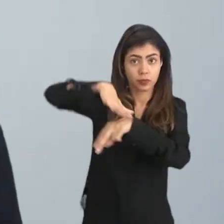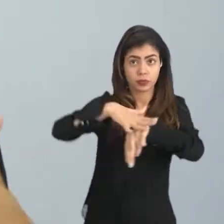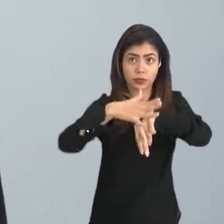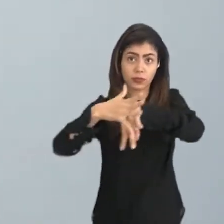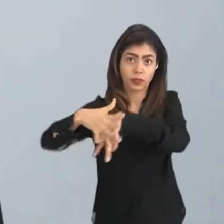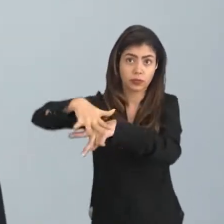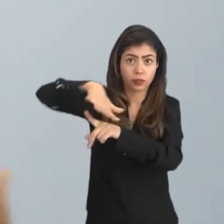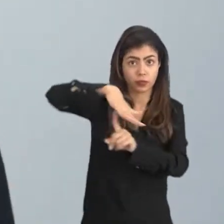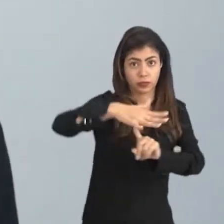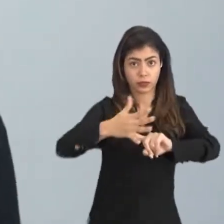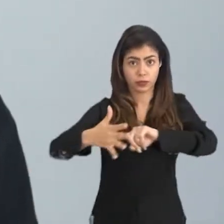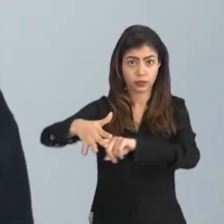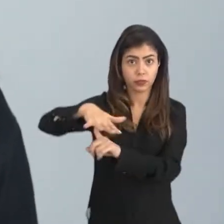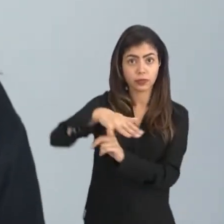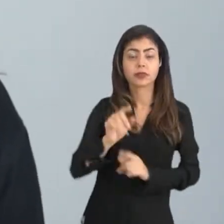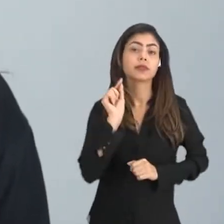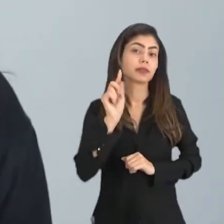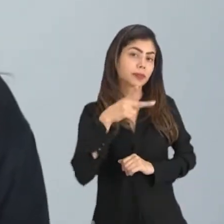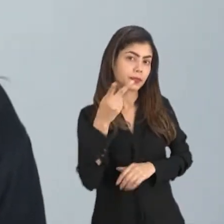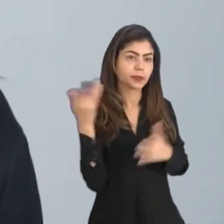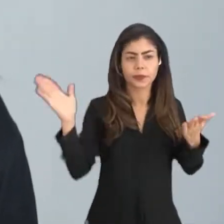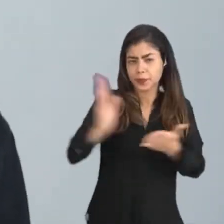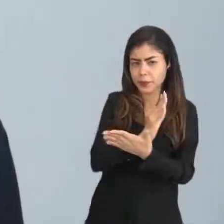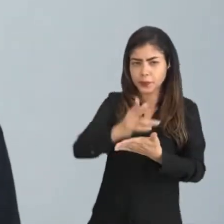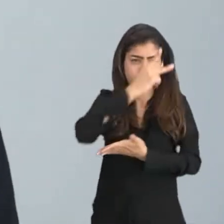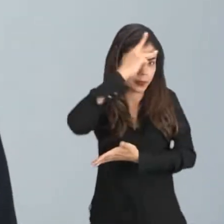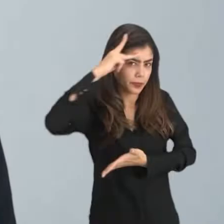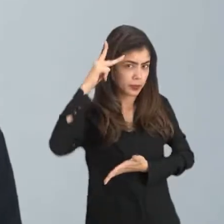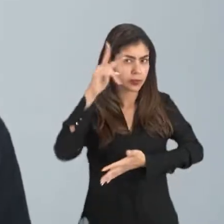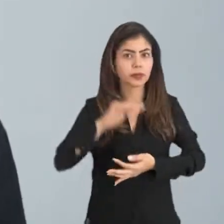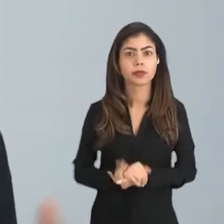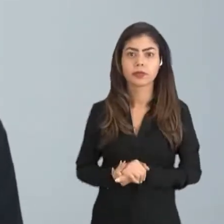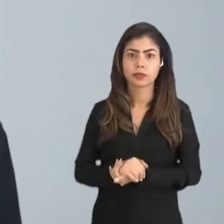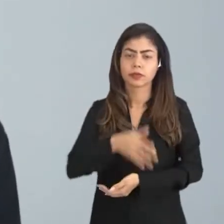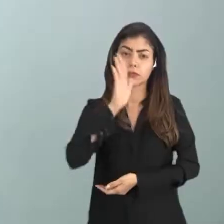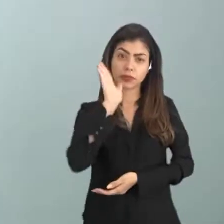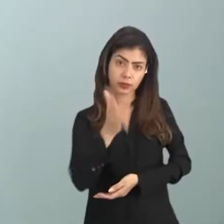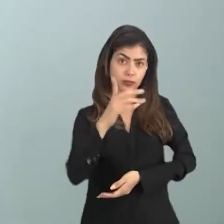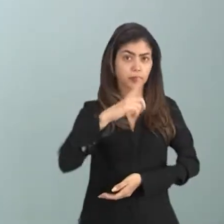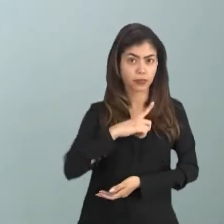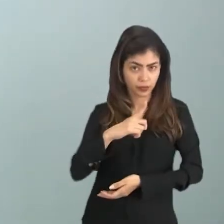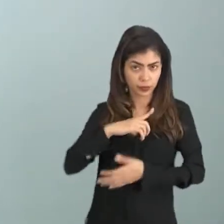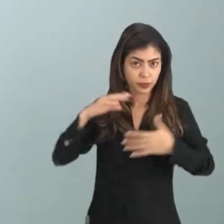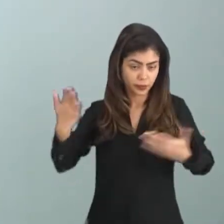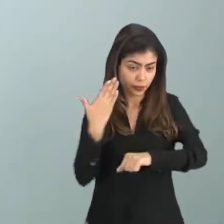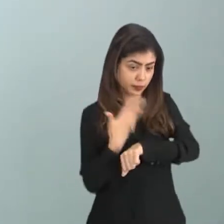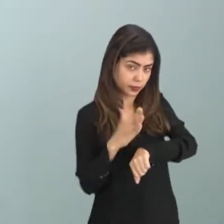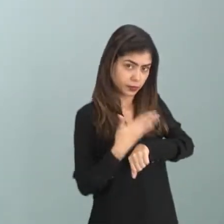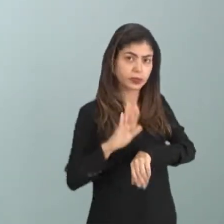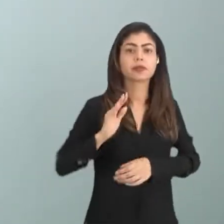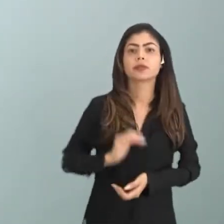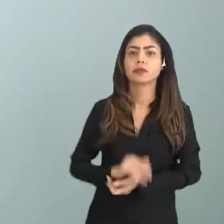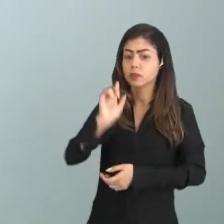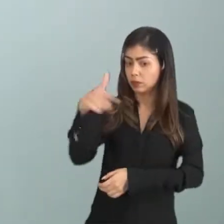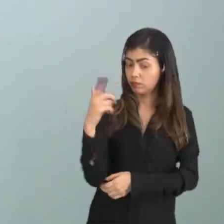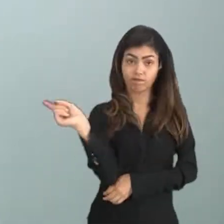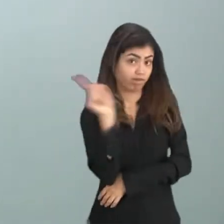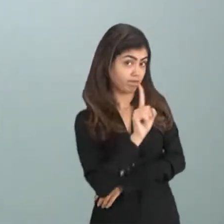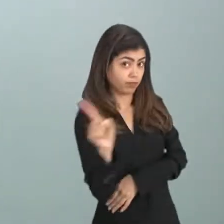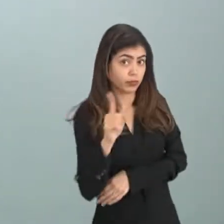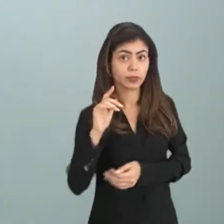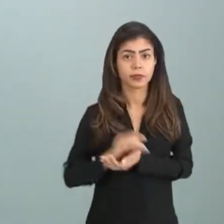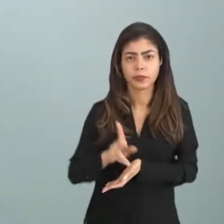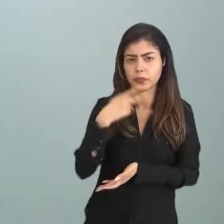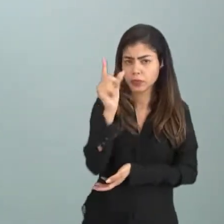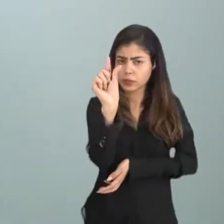paraquedismo. A gente ouve muito falar sobre paraquedismo, algumas pessoas já devem ter praticado, que vocês conhecem, outras não. E a gente